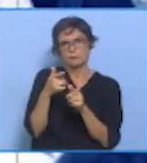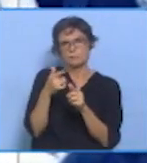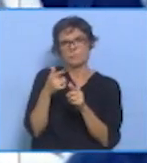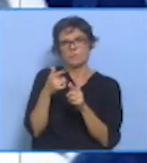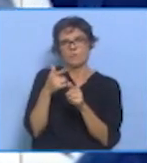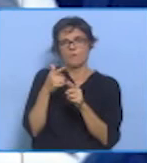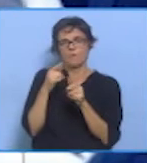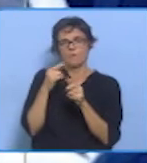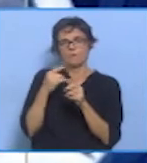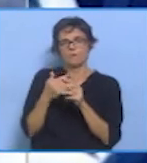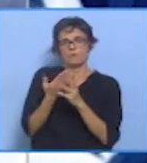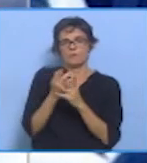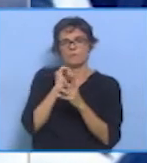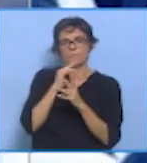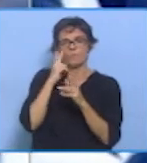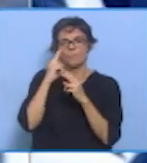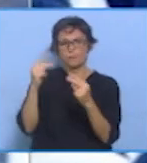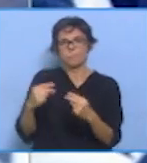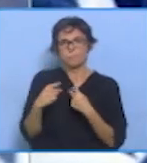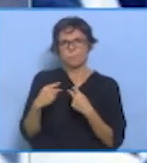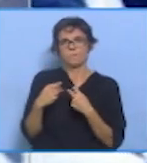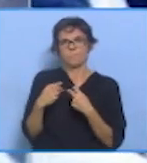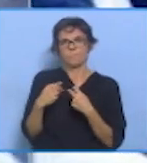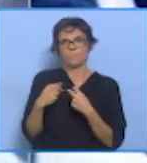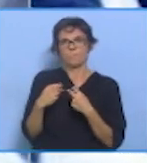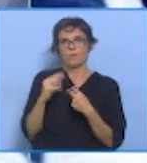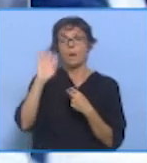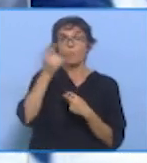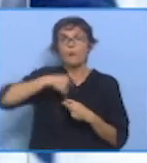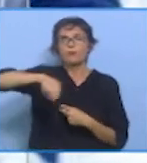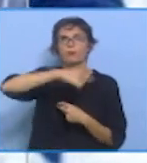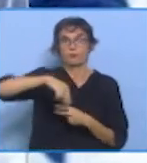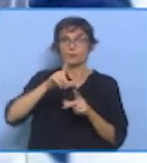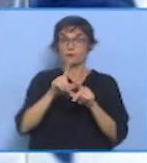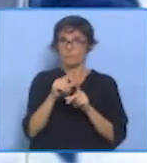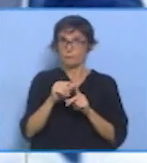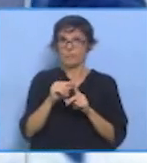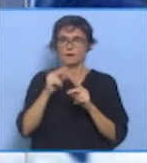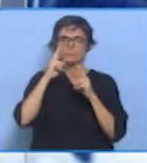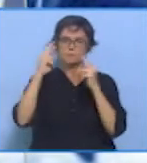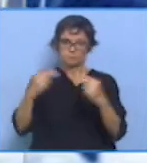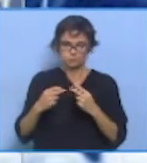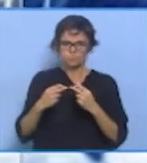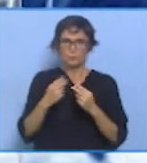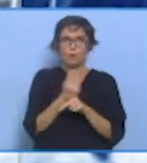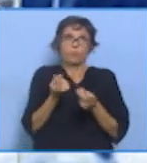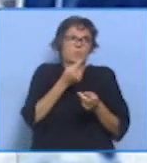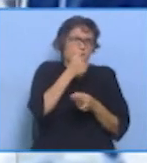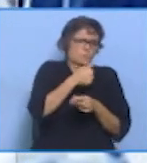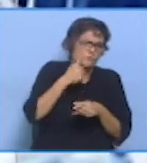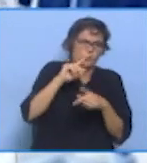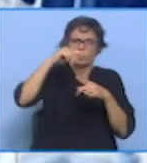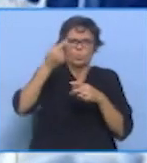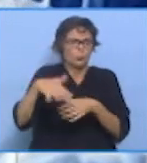que está à nossa volta, Deus entra sempre e coloca-se sempre ao nosso lado, não é? Portanto, nunca nos desampara. E esta questão